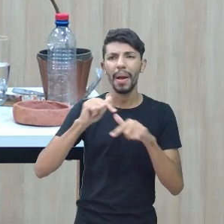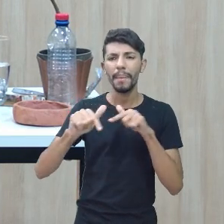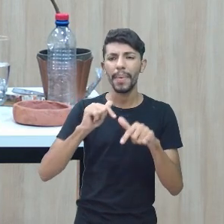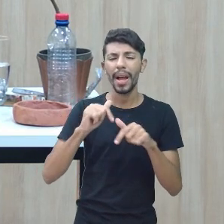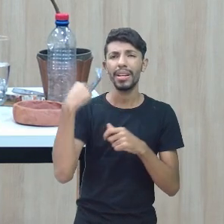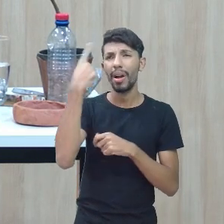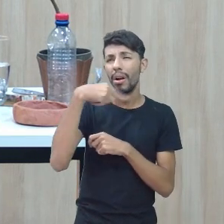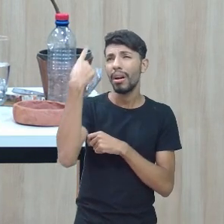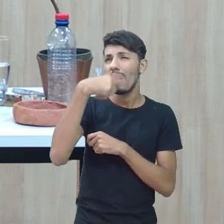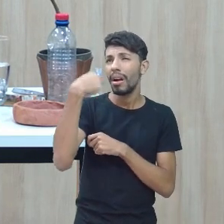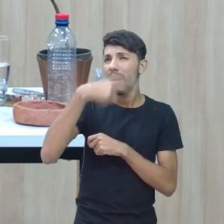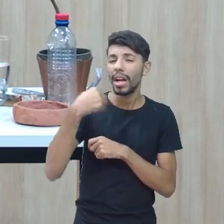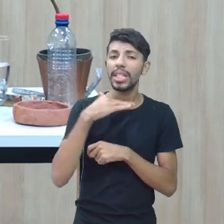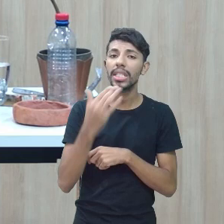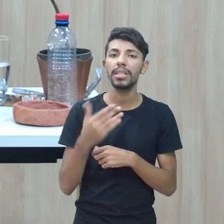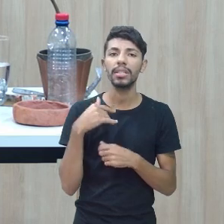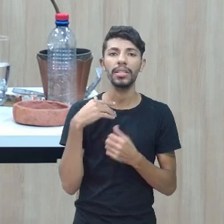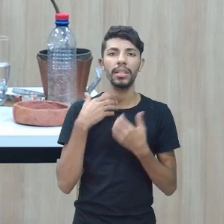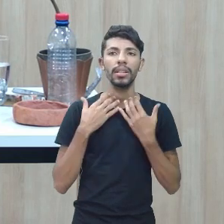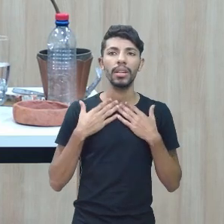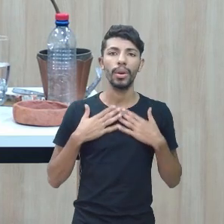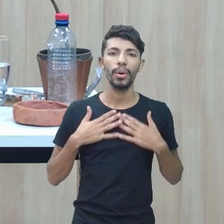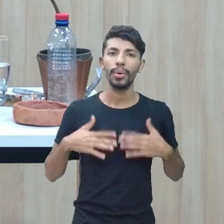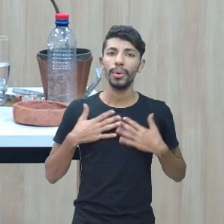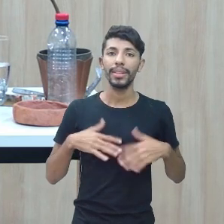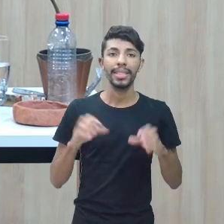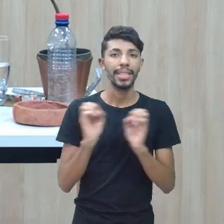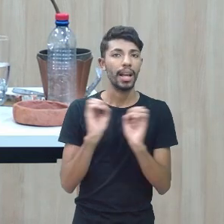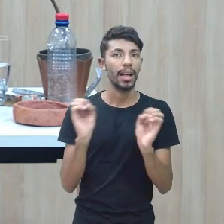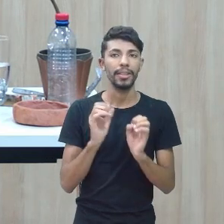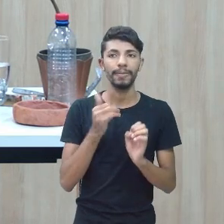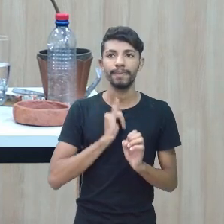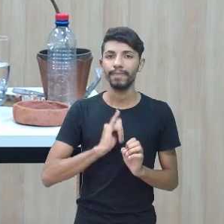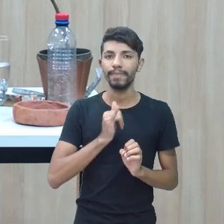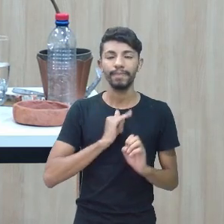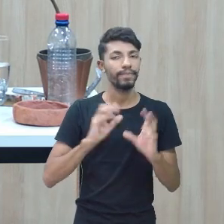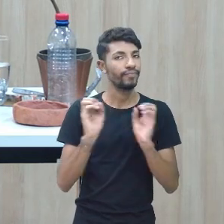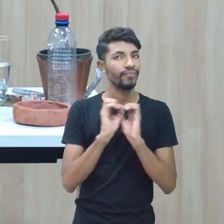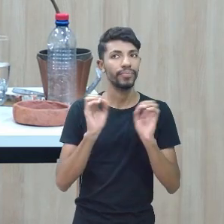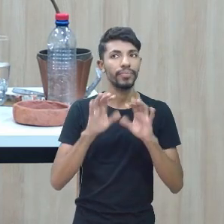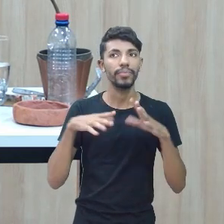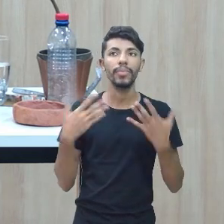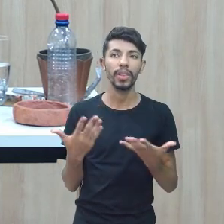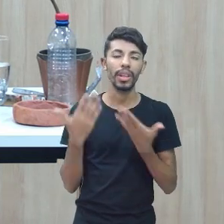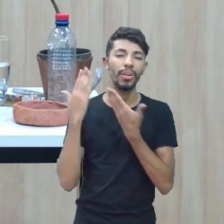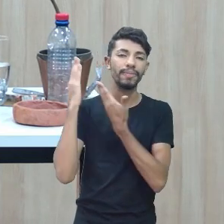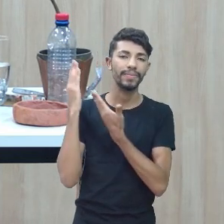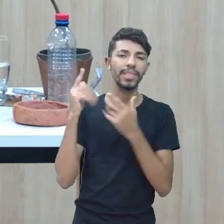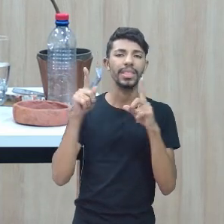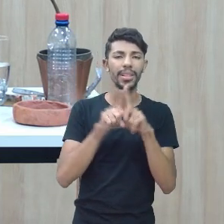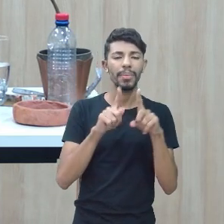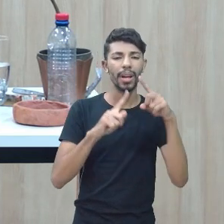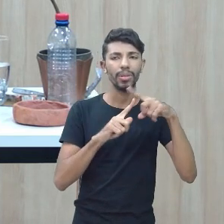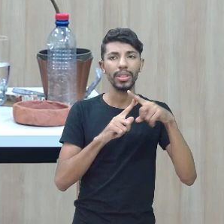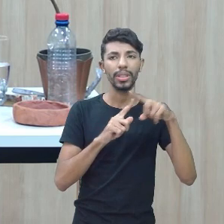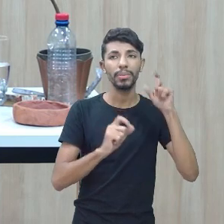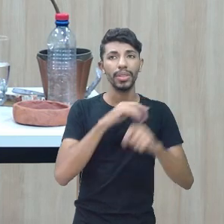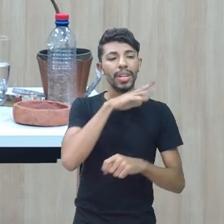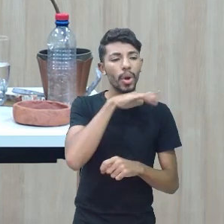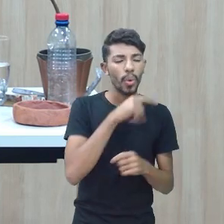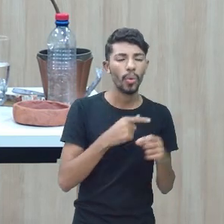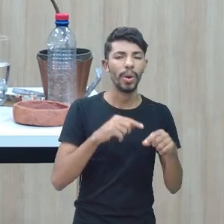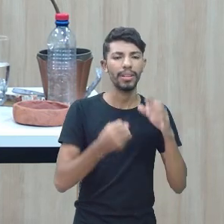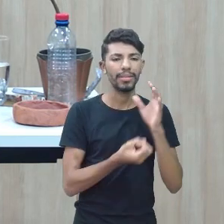de descanso. Então, essa também eu trago como uma desvantagem da produção aí do material sintético. E